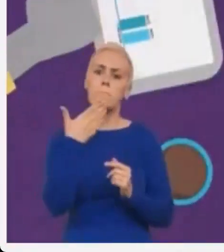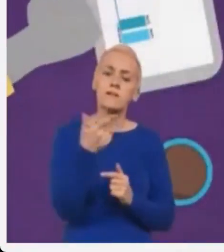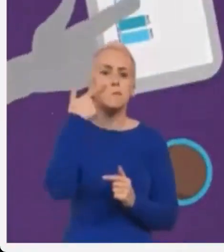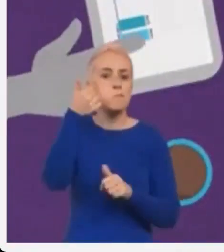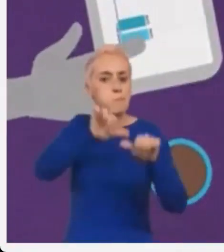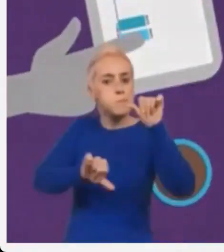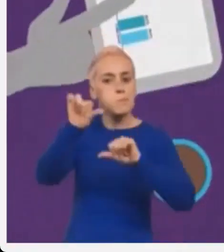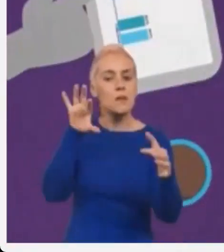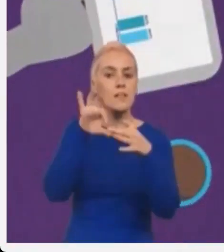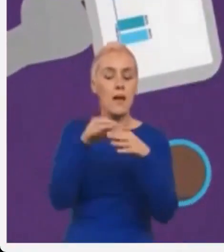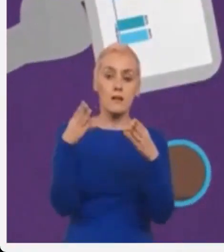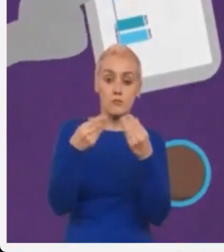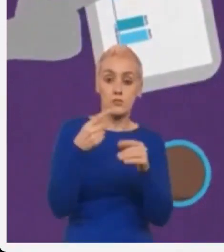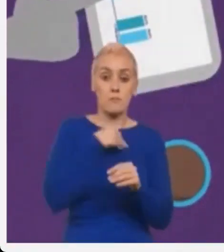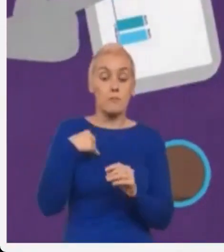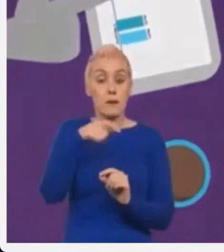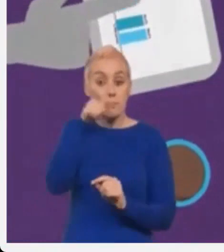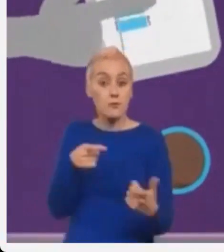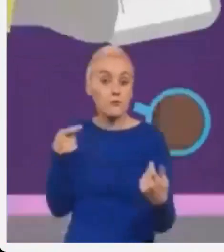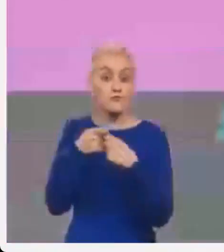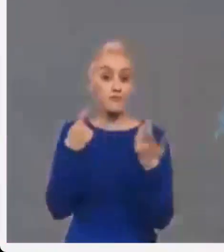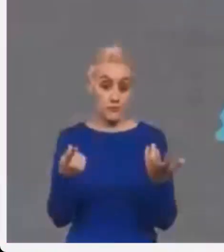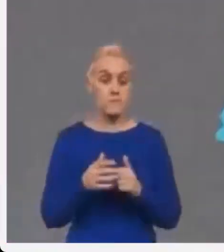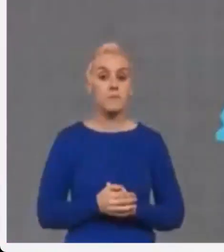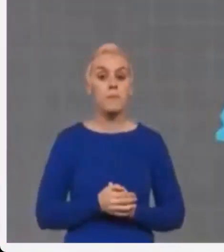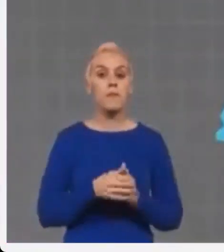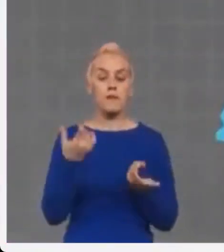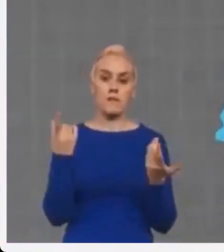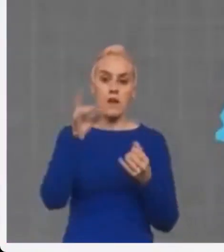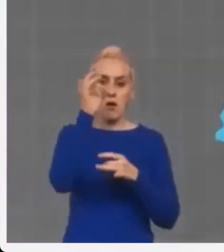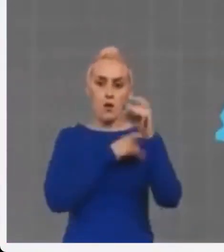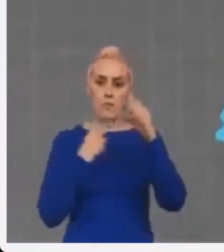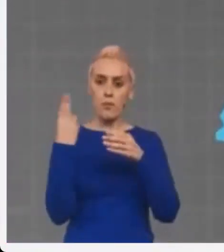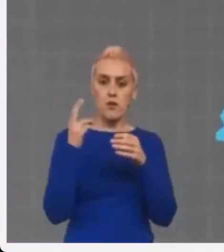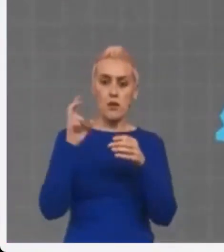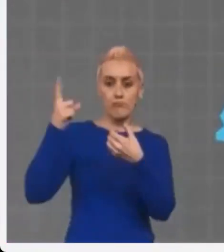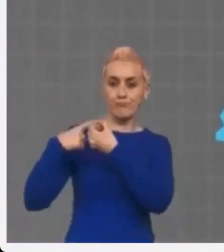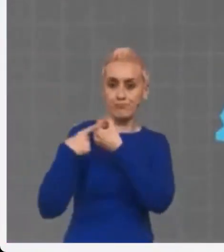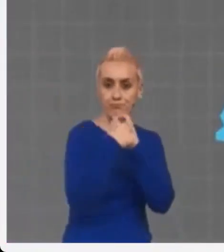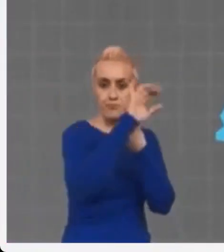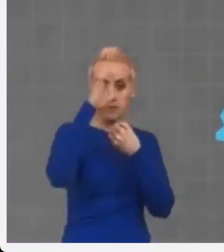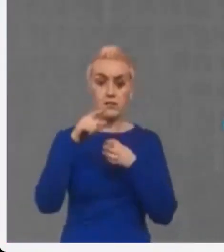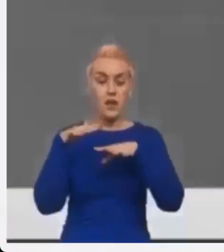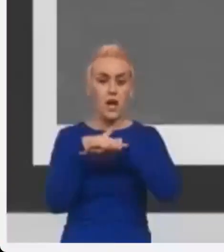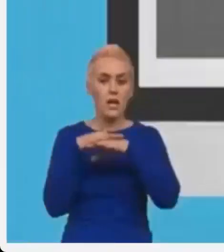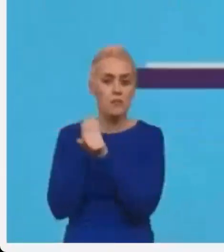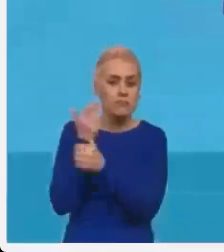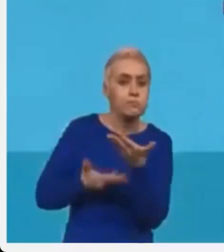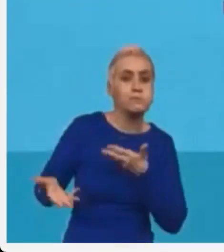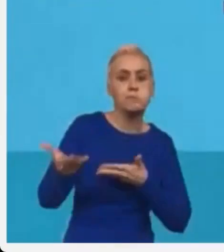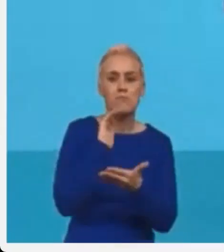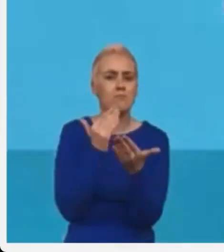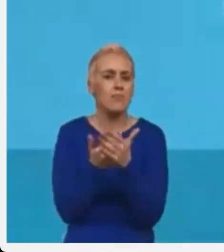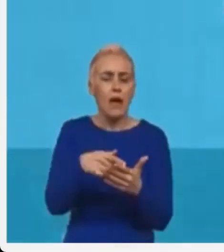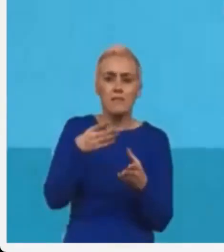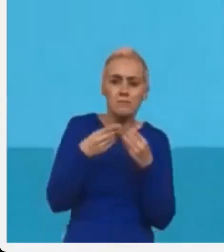dispositivos médicos que sejam realizados em seres humanos. Os Estados-membros da União Europeia colaboram em rede para garantir que todos